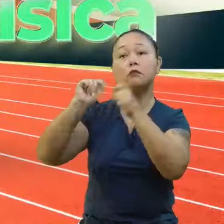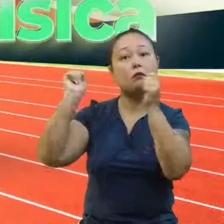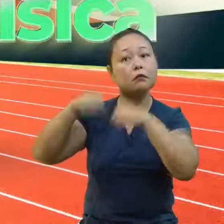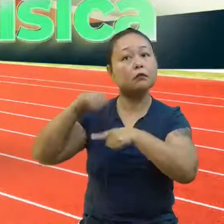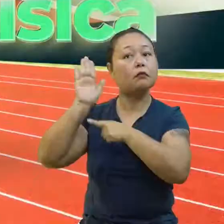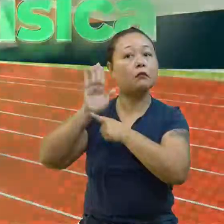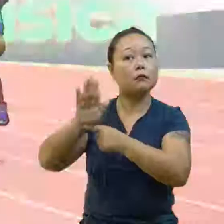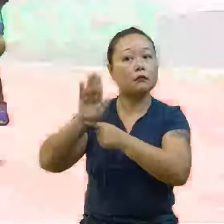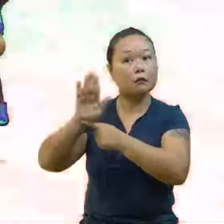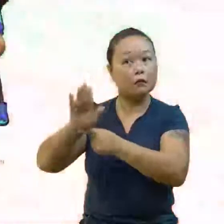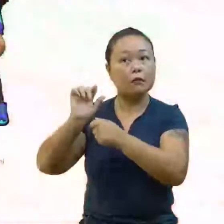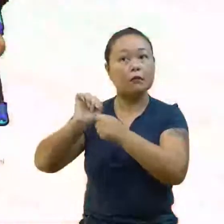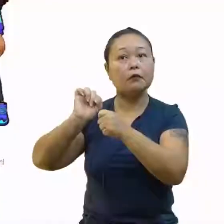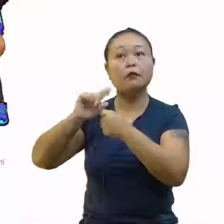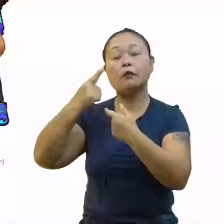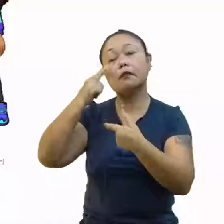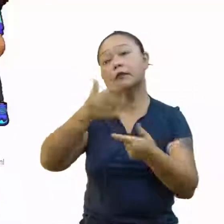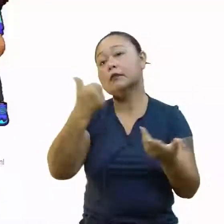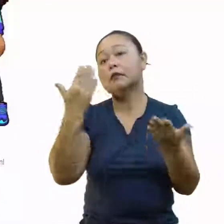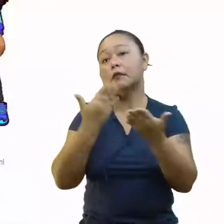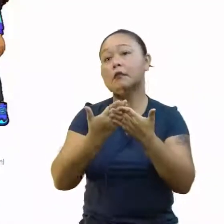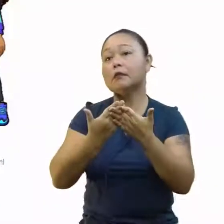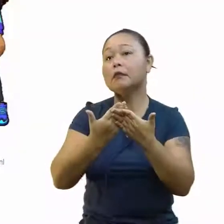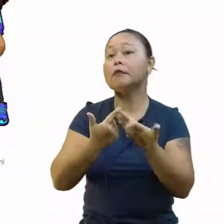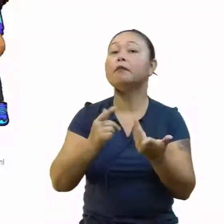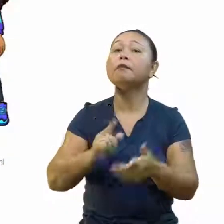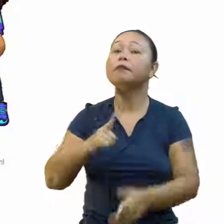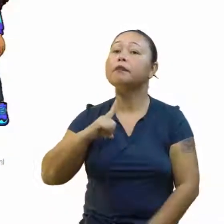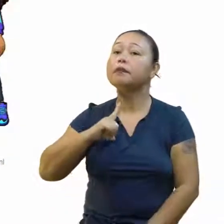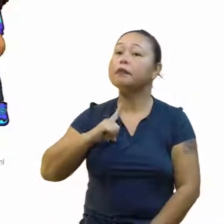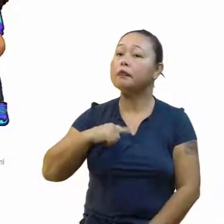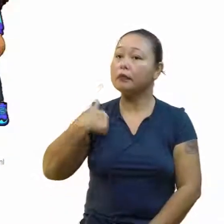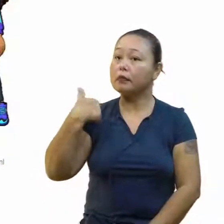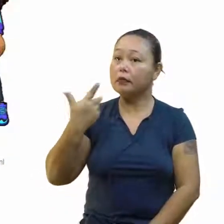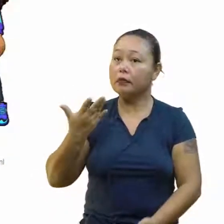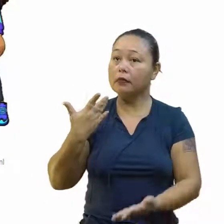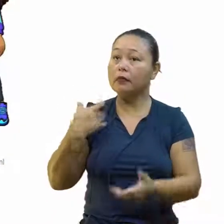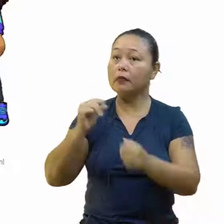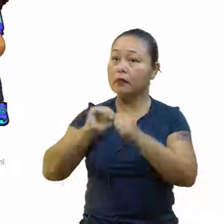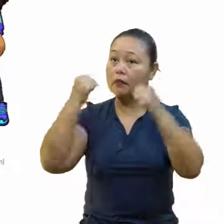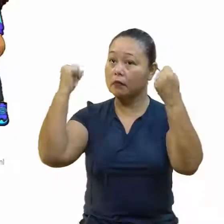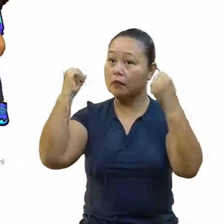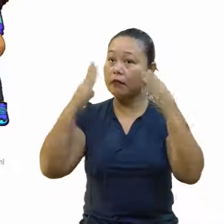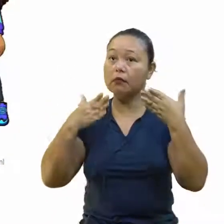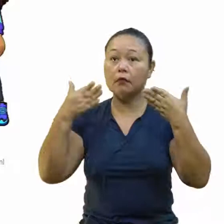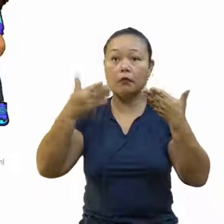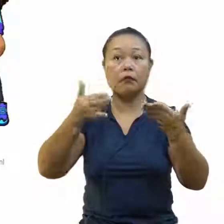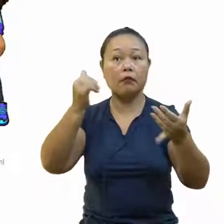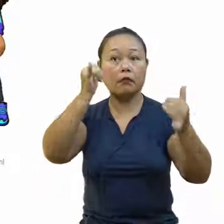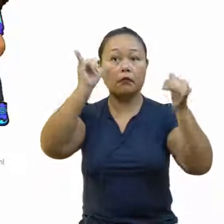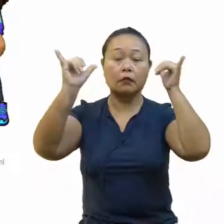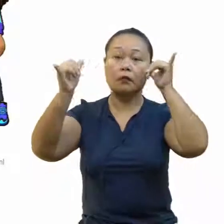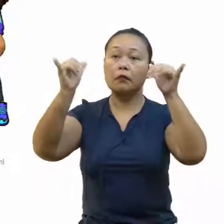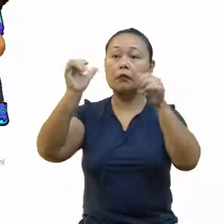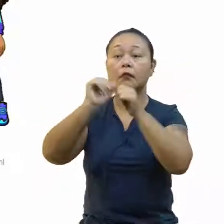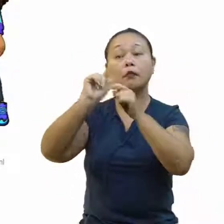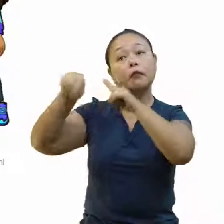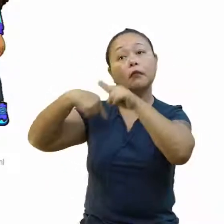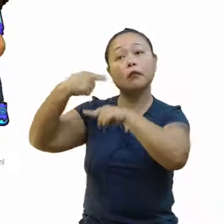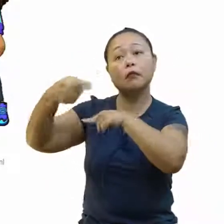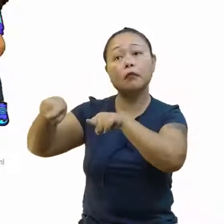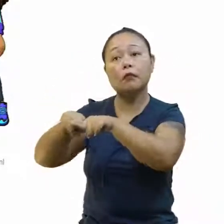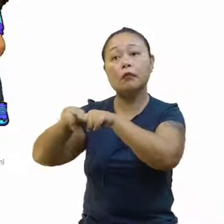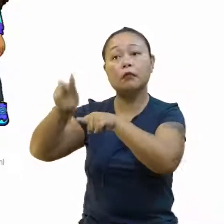aula? Fica comigo aí de olho. Nós vamos falar sobre atividade física na prevenção e tratamento